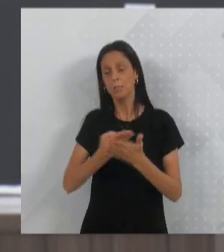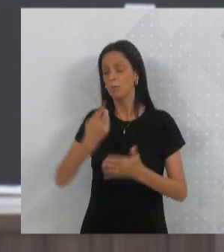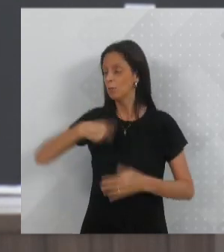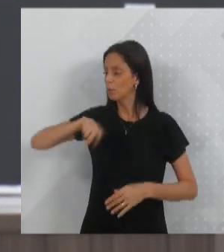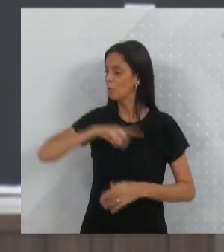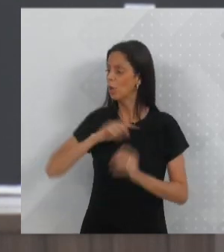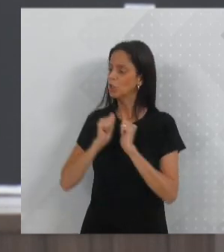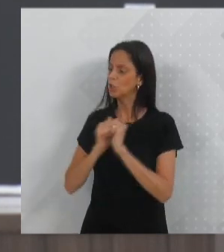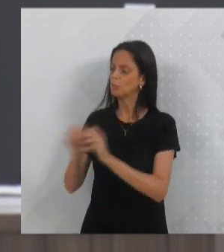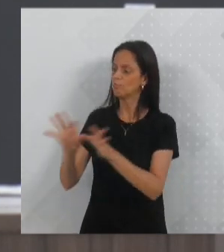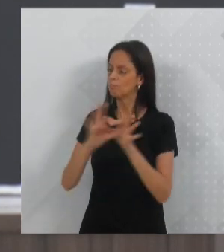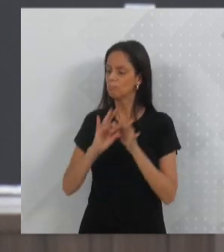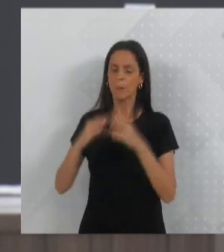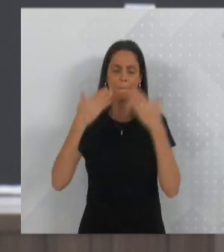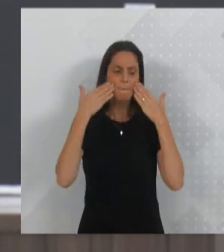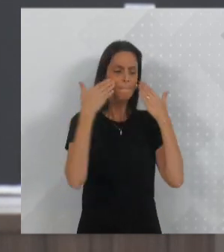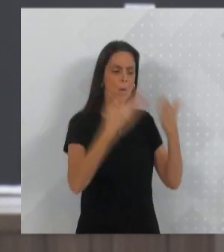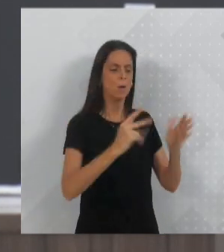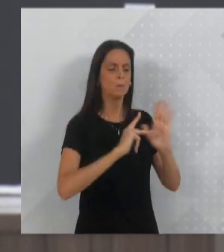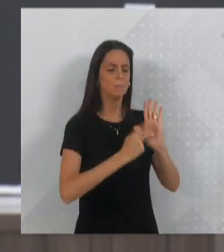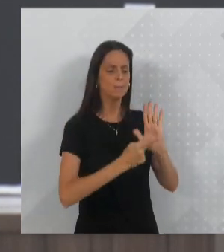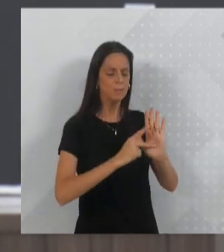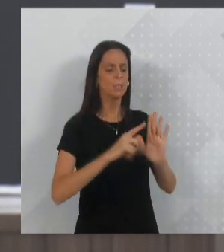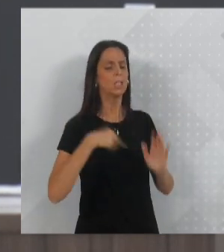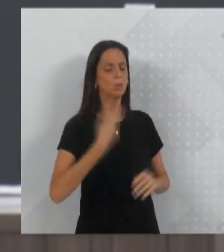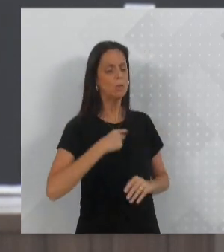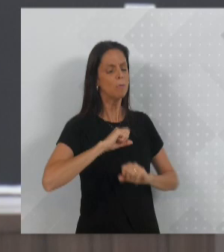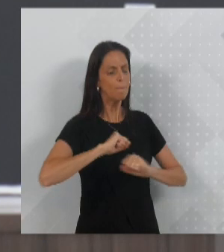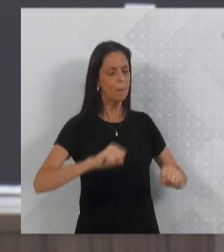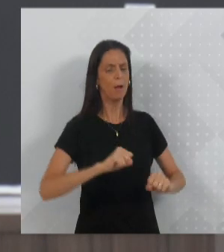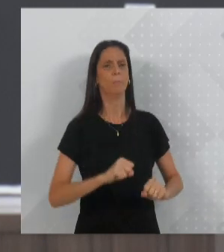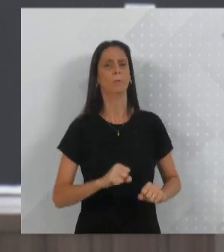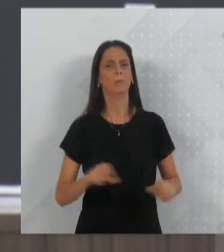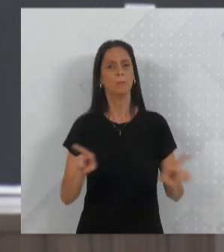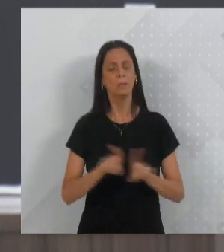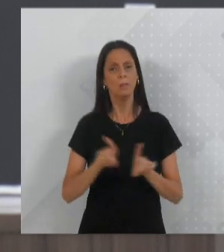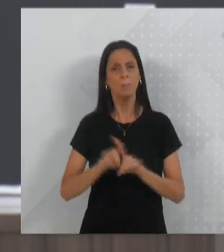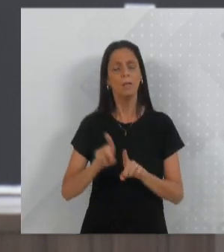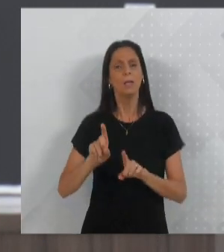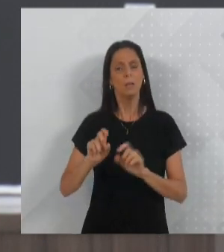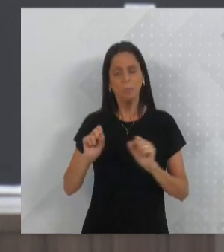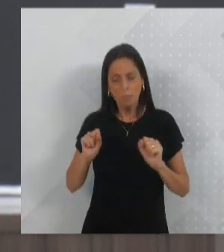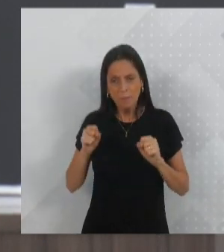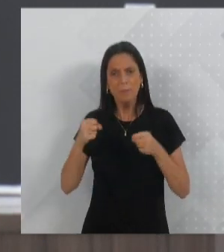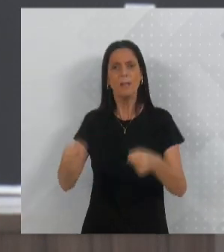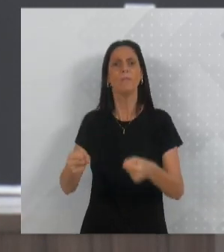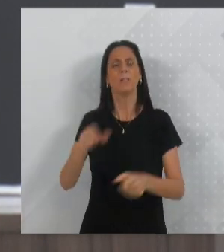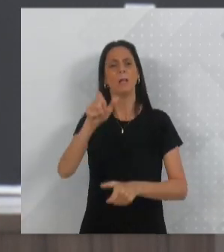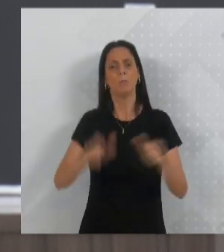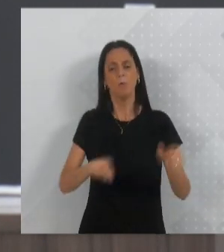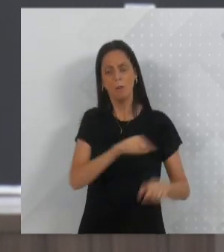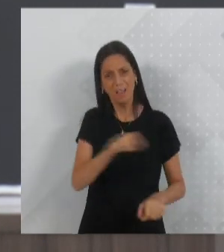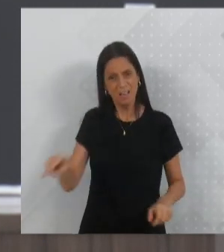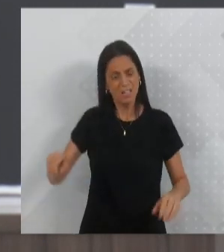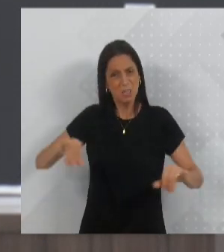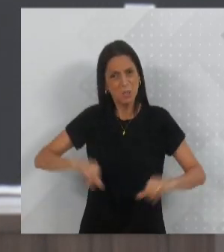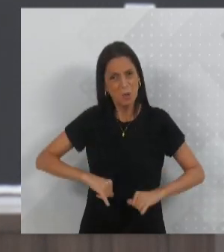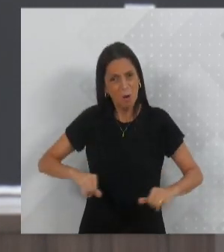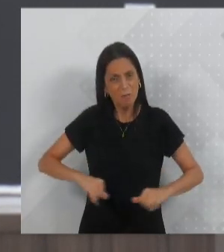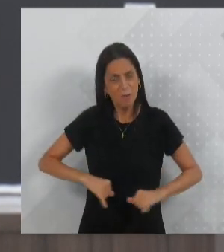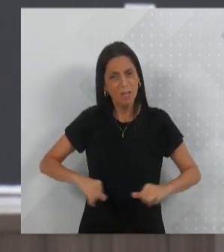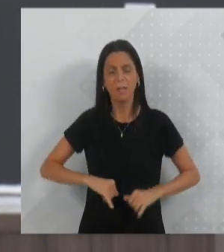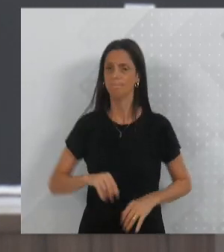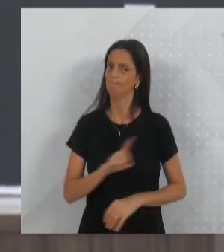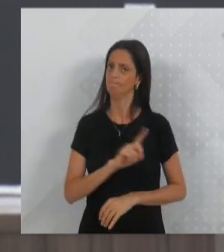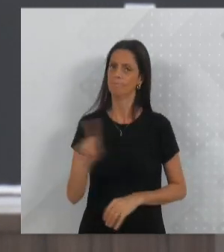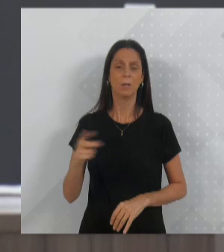mostrarmos a nossa indignação A Nossa revolta e a nossa com a população porque a população não pode pagar pelo que está acontecendo a